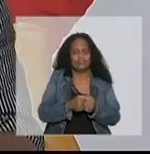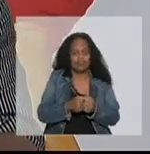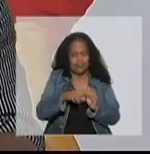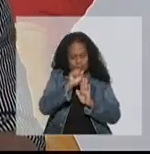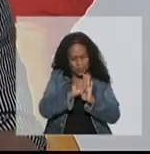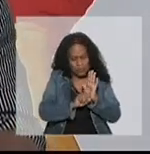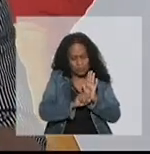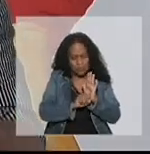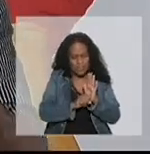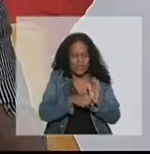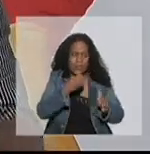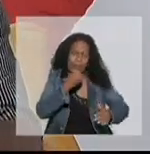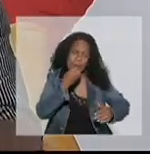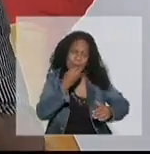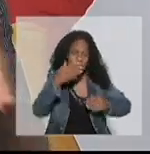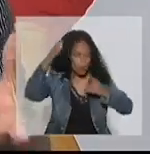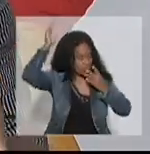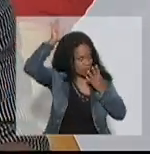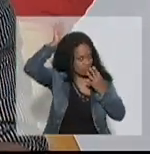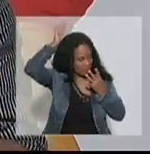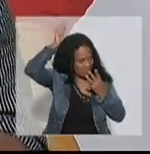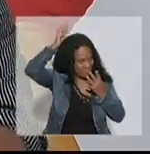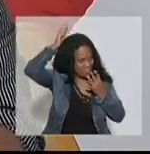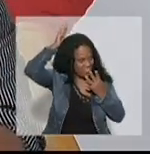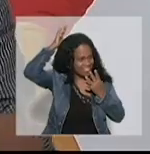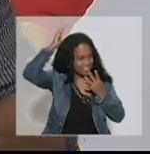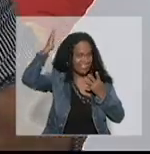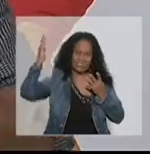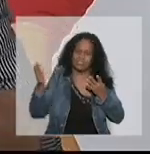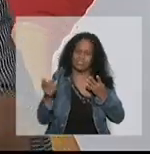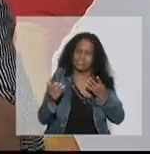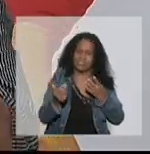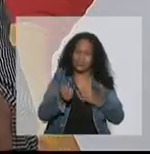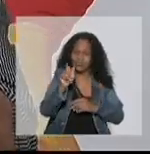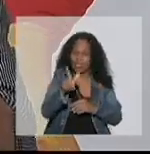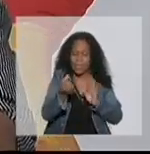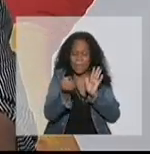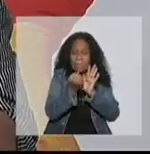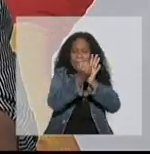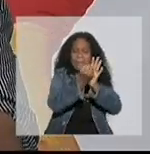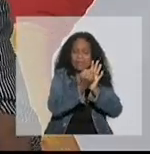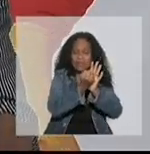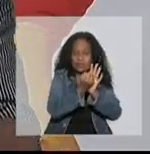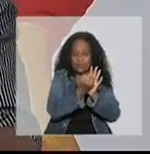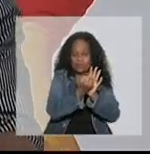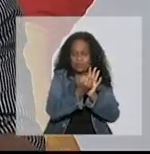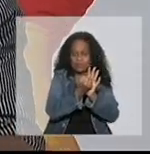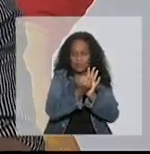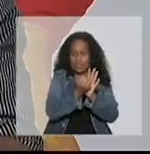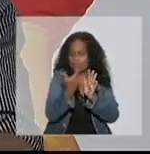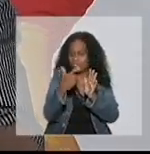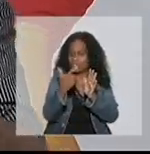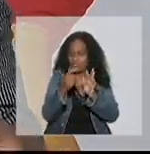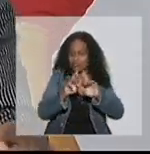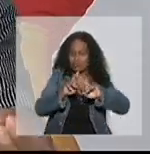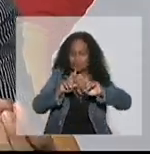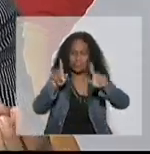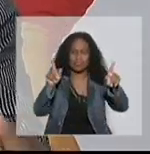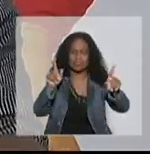José de Alencar, que é aquele indígena, o bom selvagem. E então o índio é cristalizado, ele é um índio genérico, ele não tem